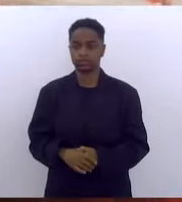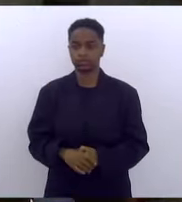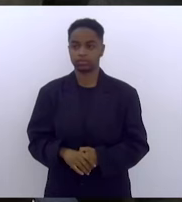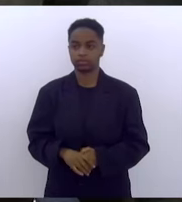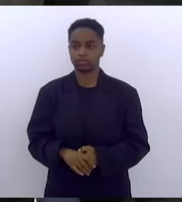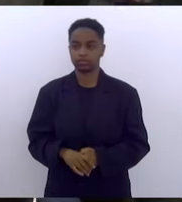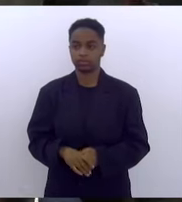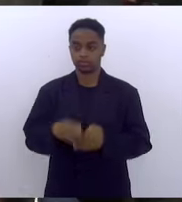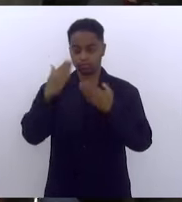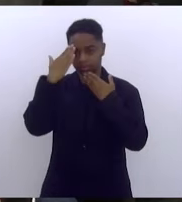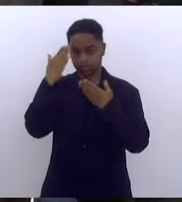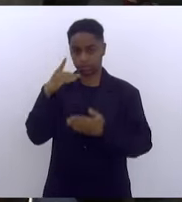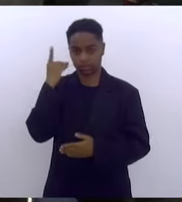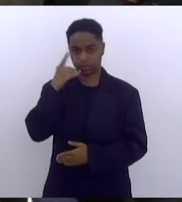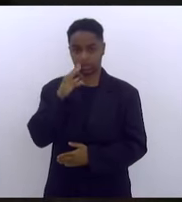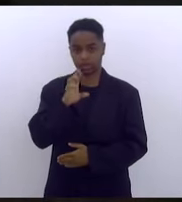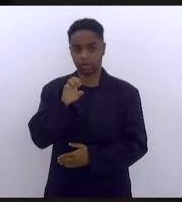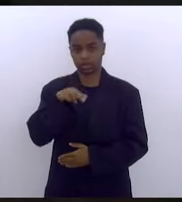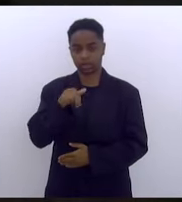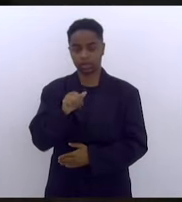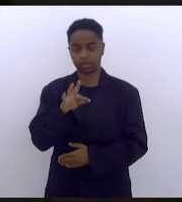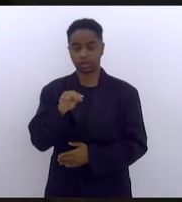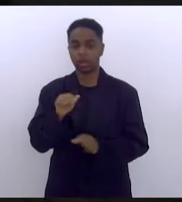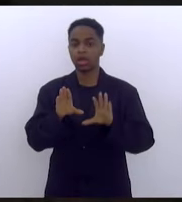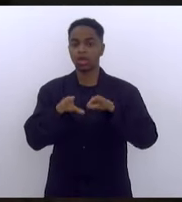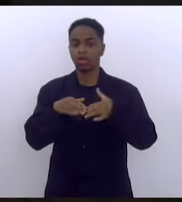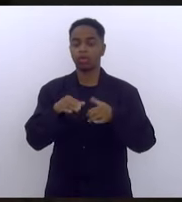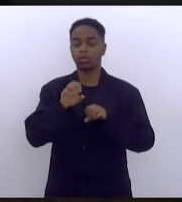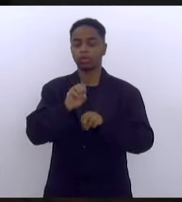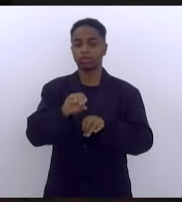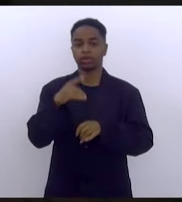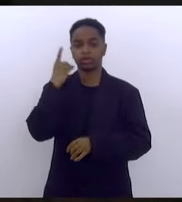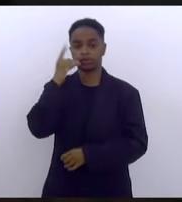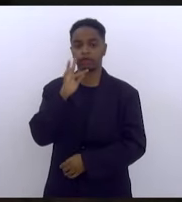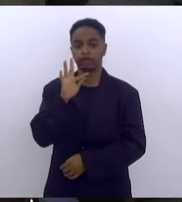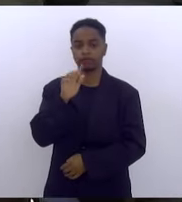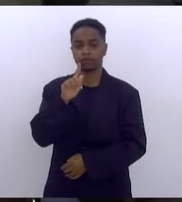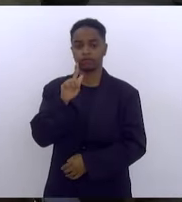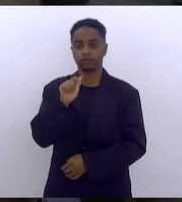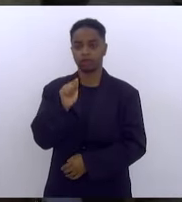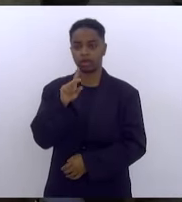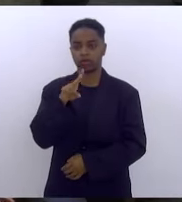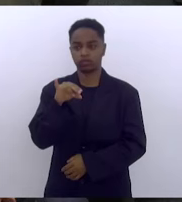Muito obrigado, deputada Renata. Pela Comissão de Educação, deputado Flávio Serafini.